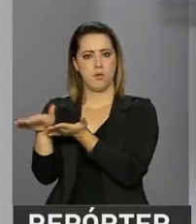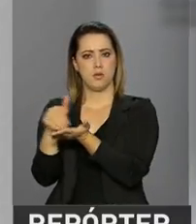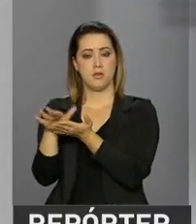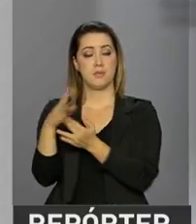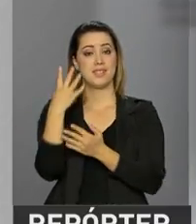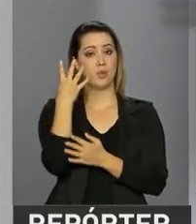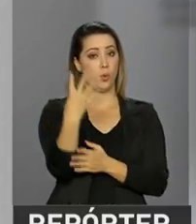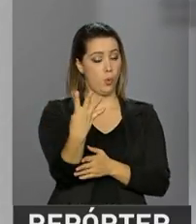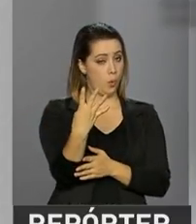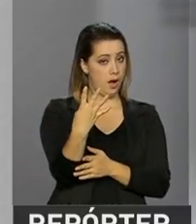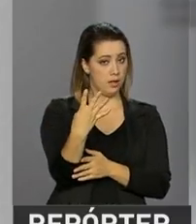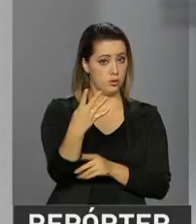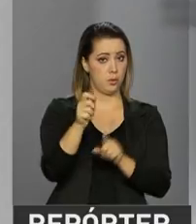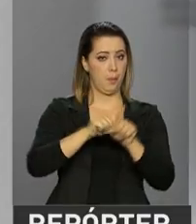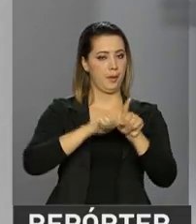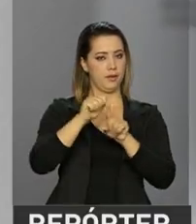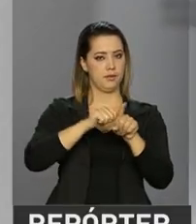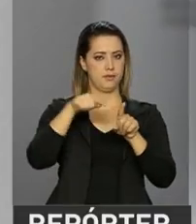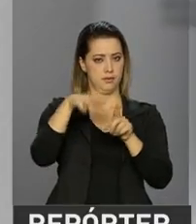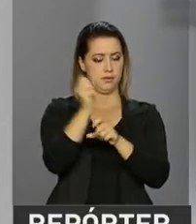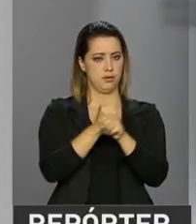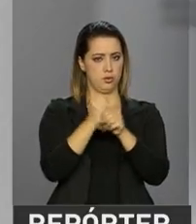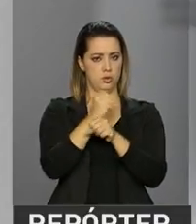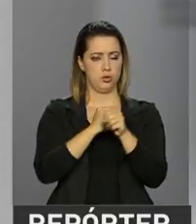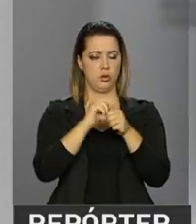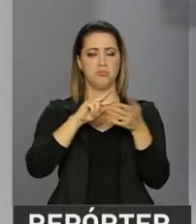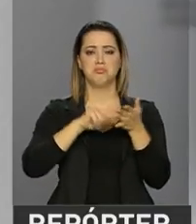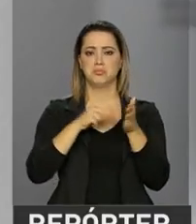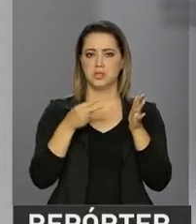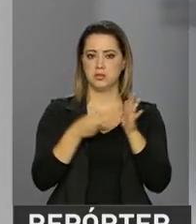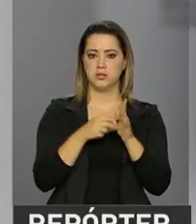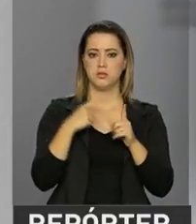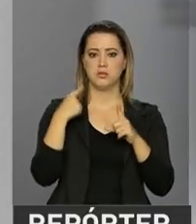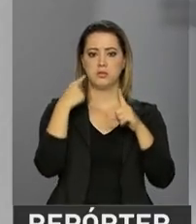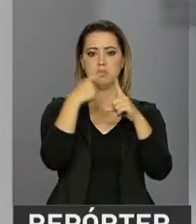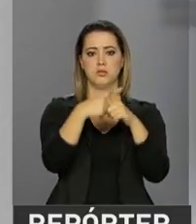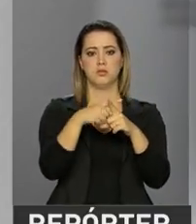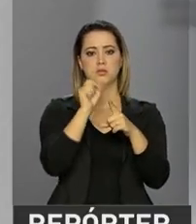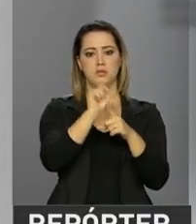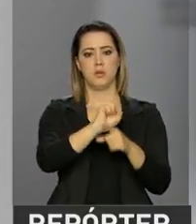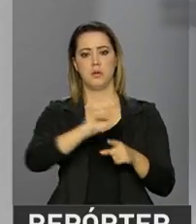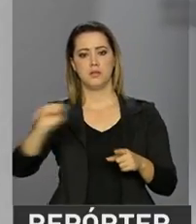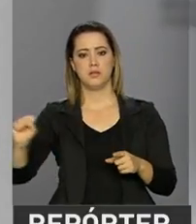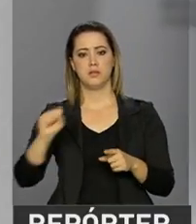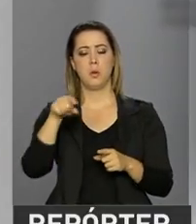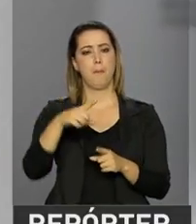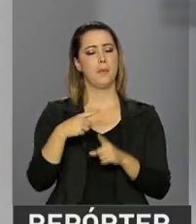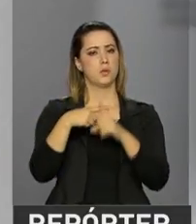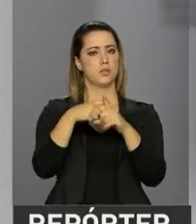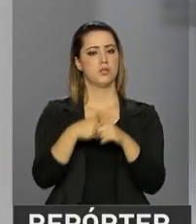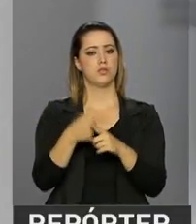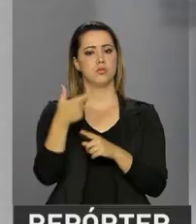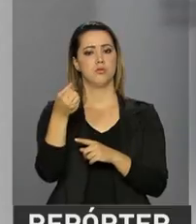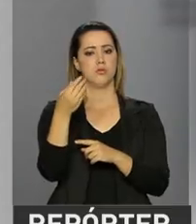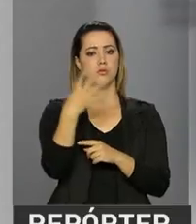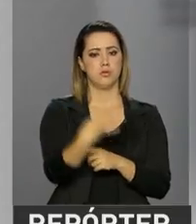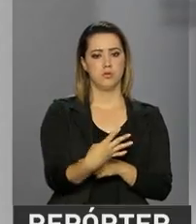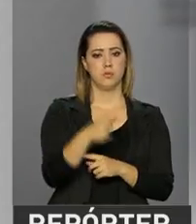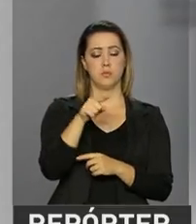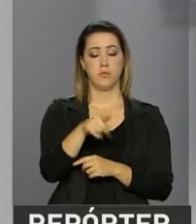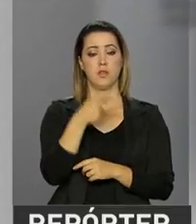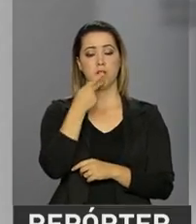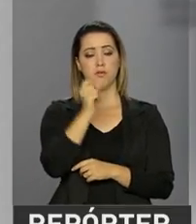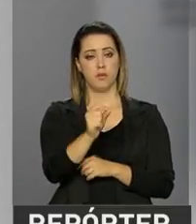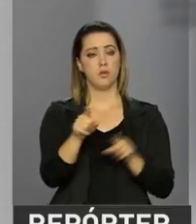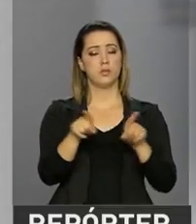4 dos 6 primeiros meses do ano, o que garantiu o primeiro saldo semestral positivo desde 2014.